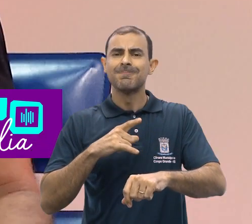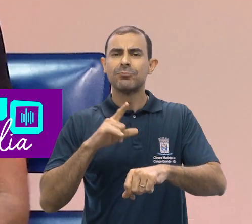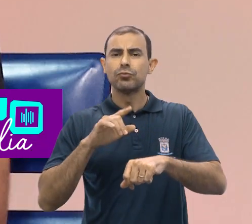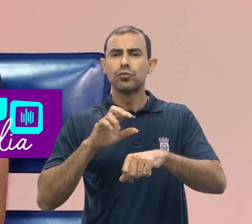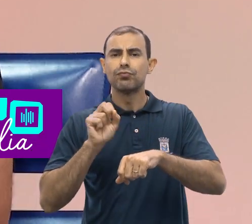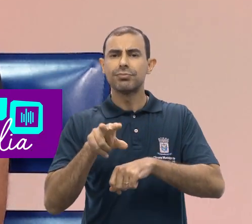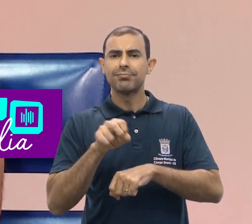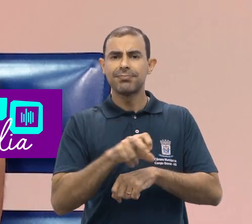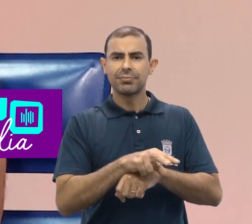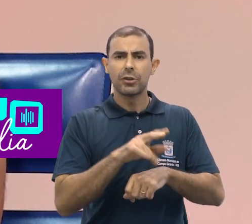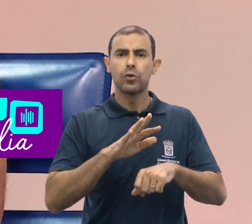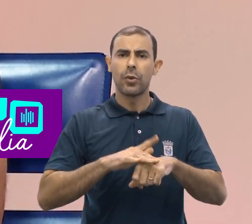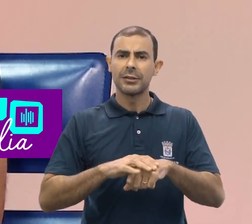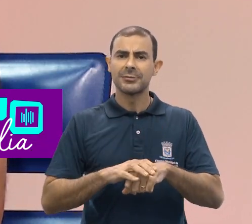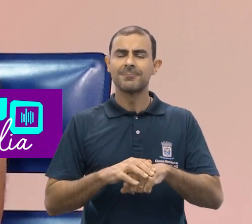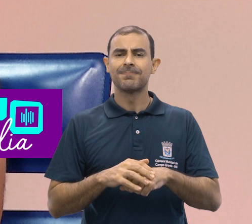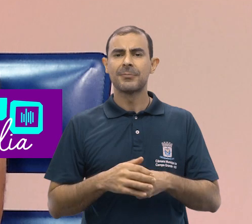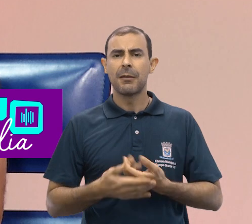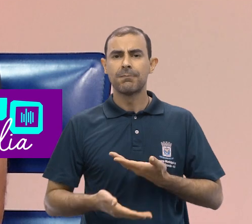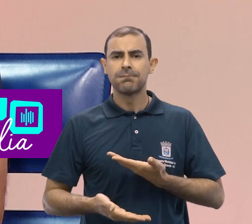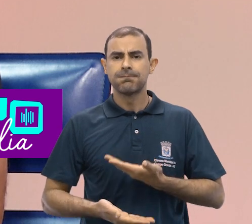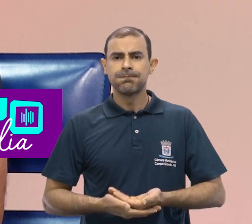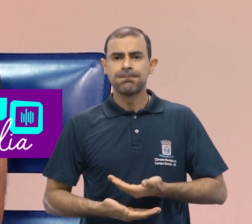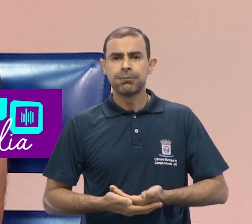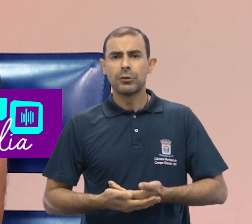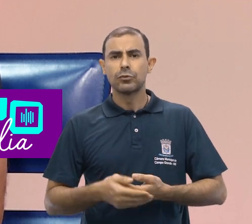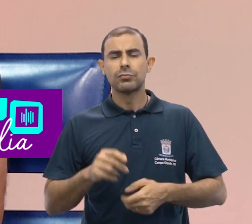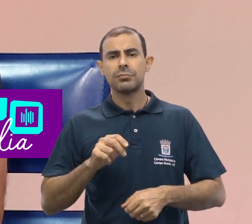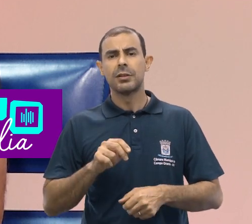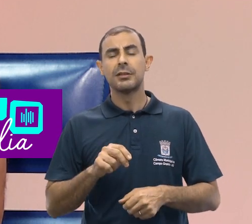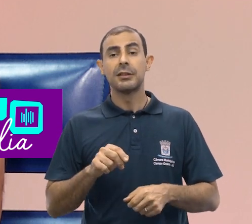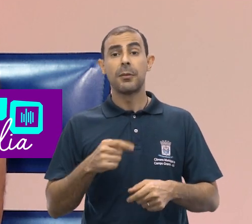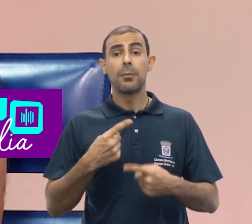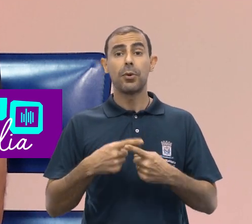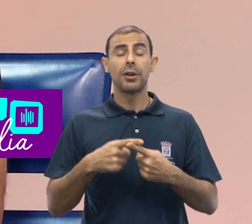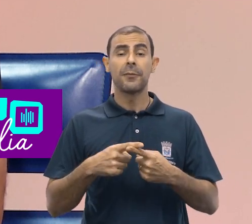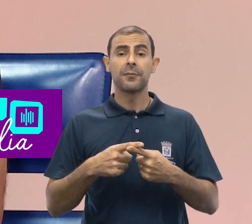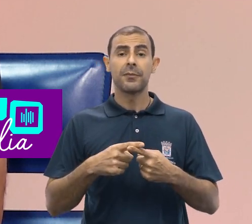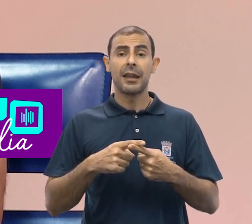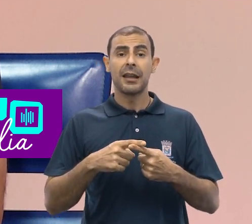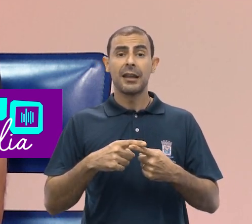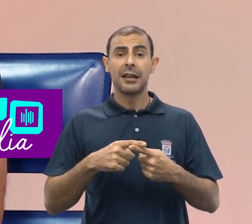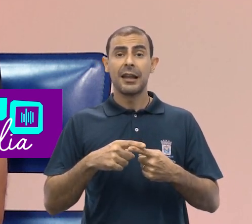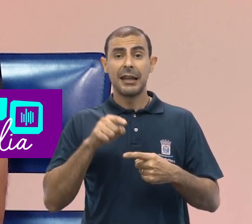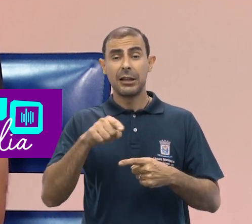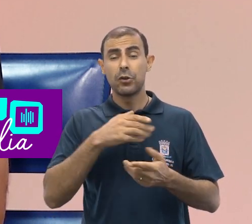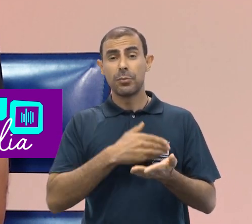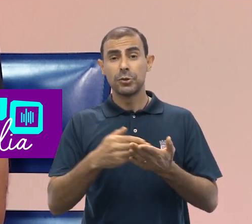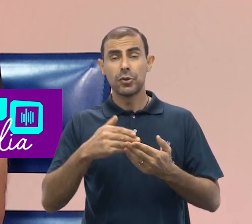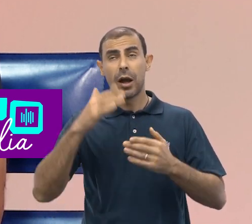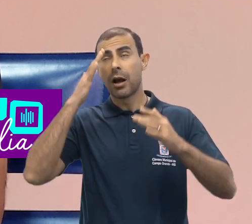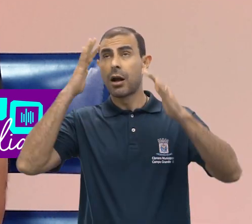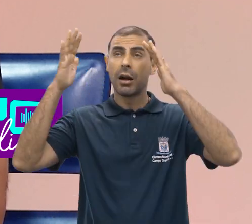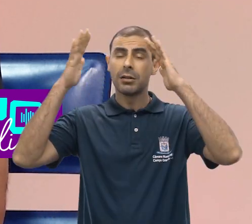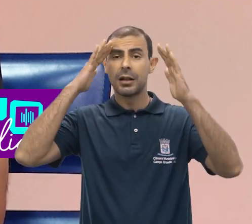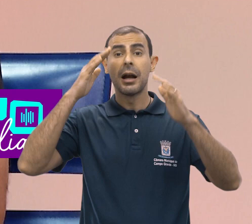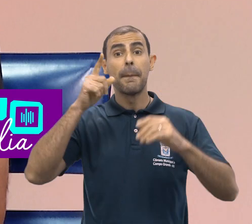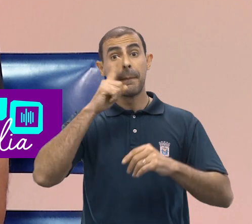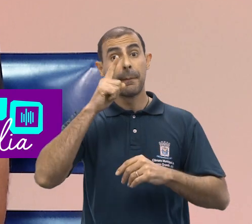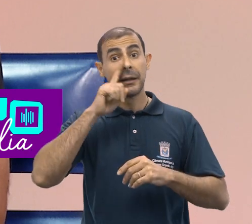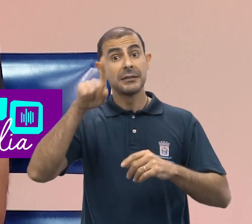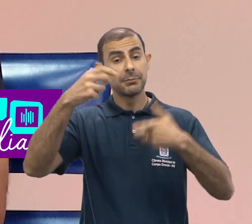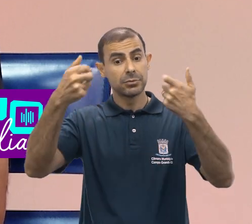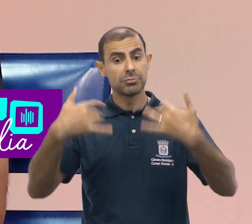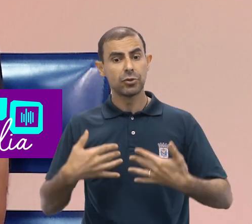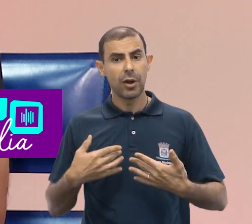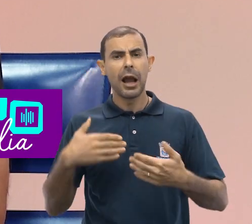sofreu muito, porque logo no início da doença, ela falou pra gente que ele tinha muito pesadelos.